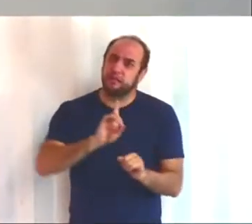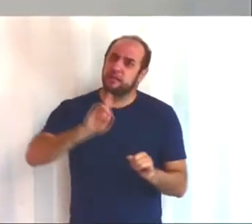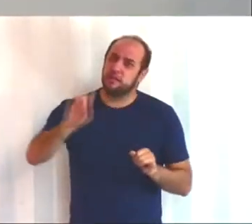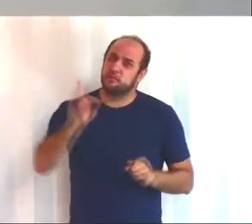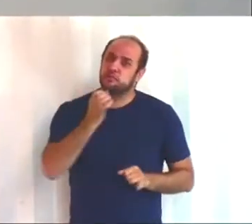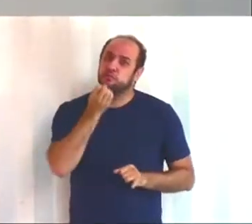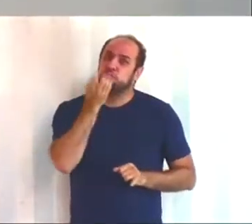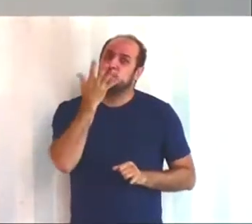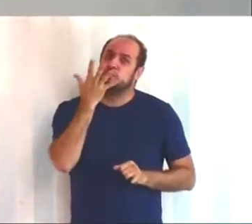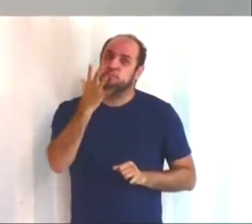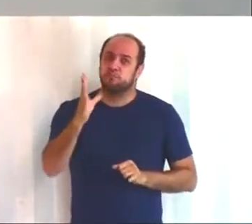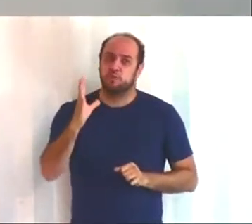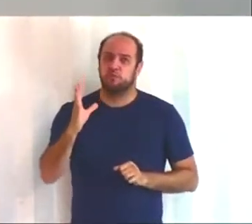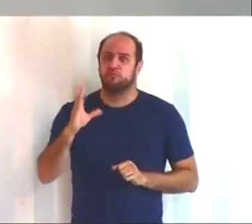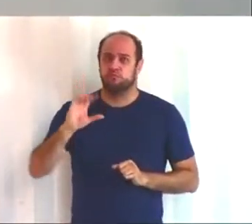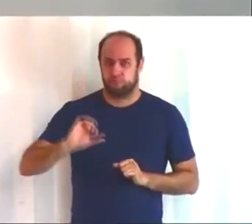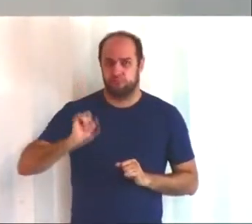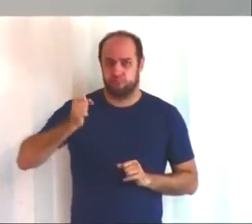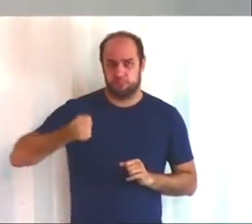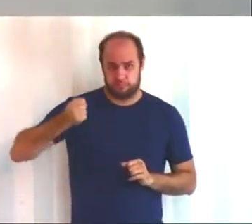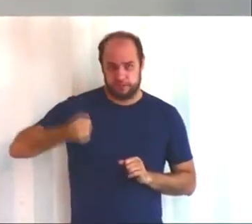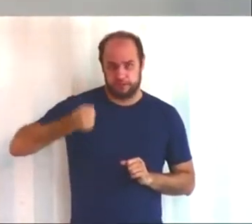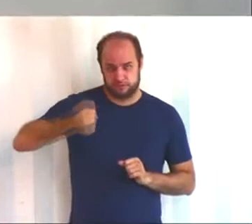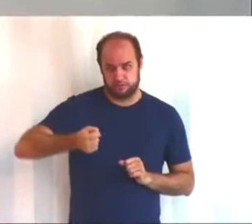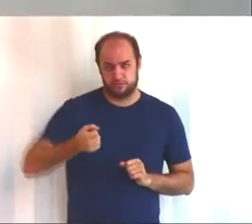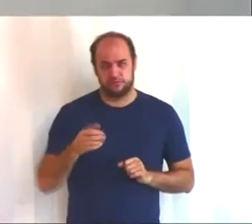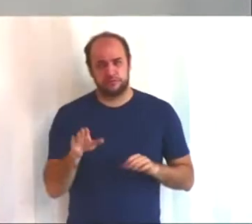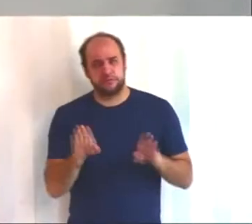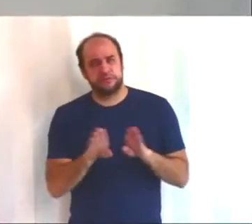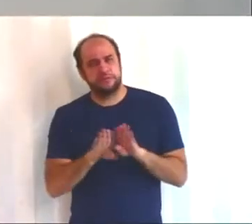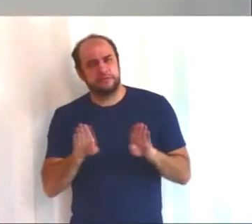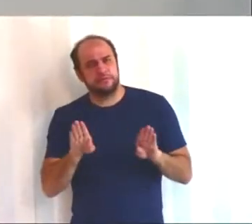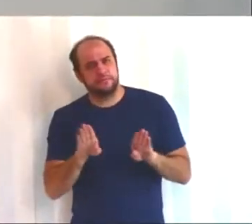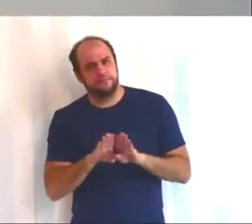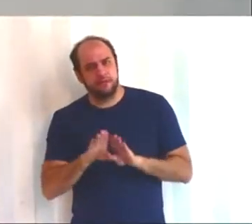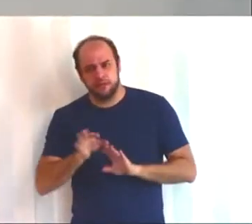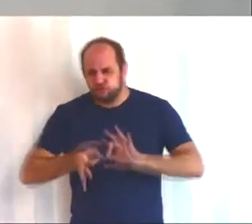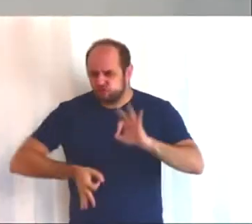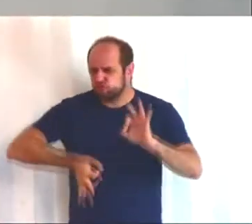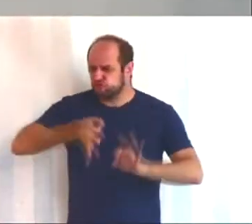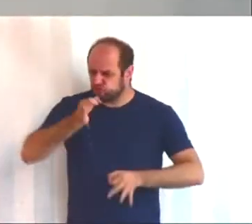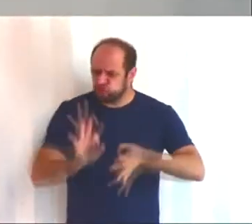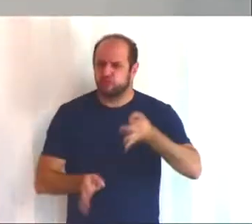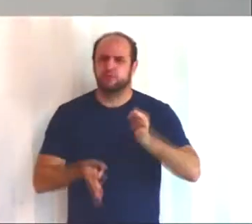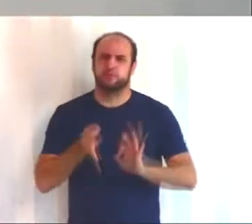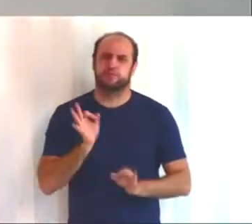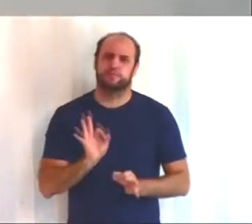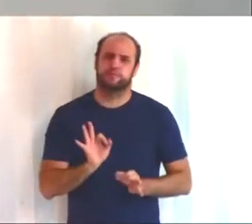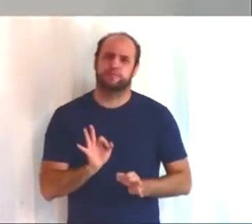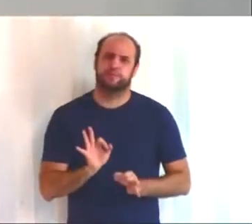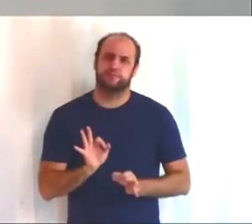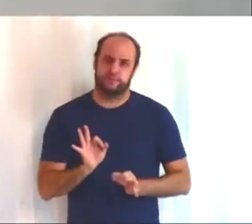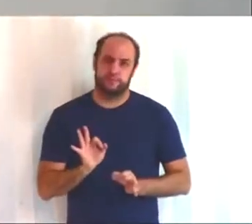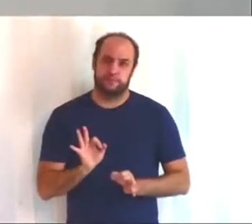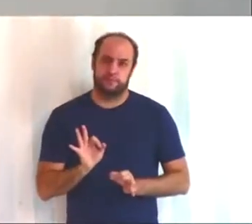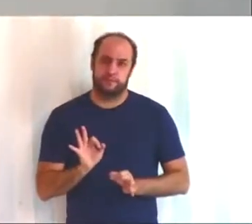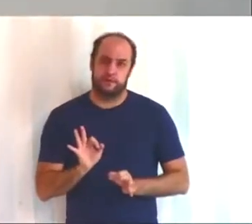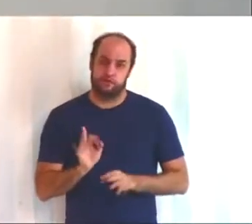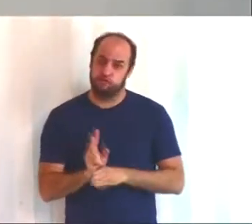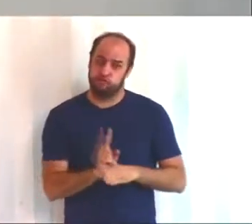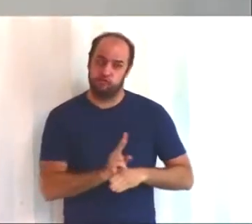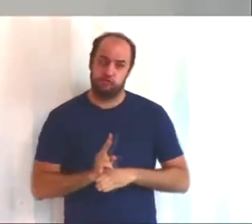bom pastor, a figura do bom pastor, também é a figura de um juiz. E ele exerce